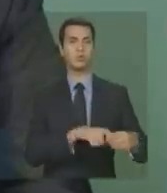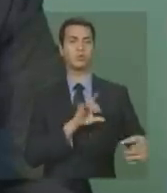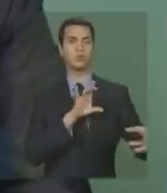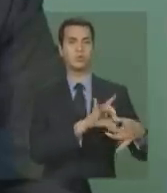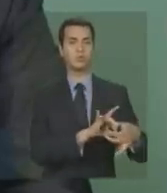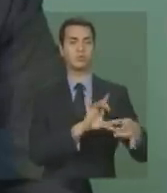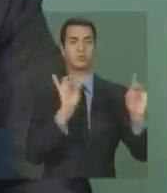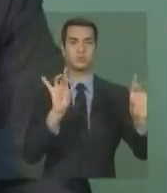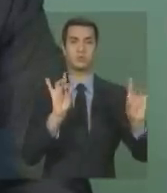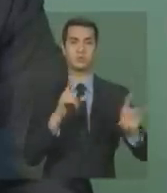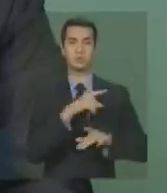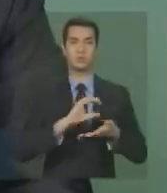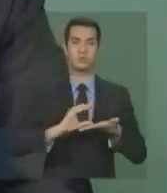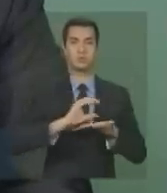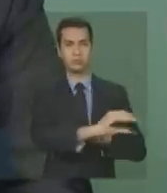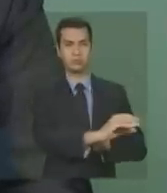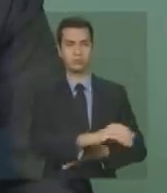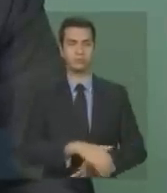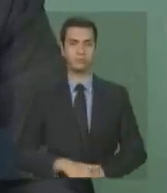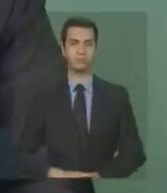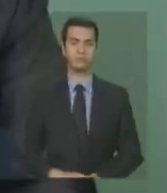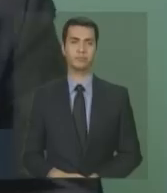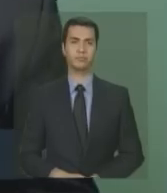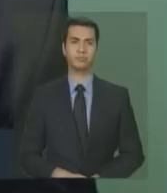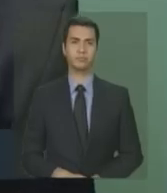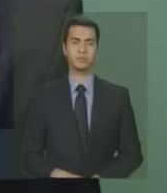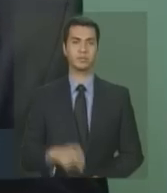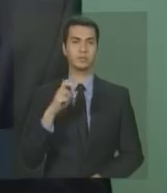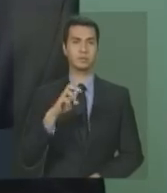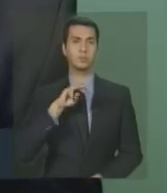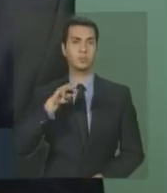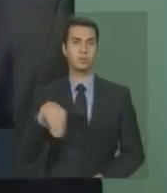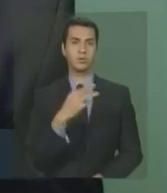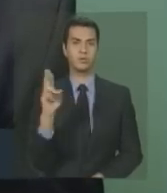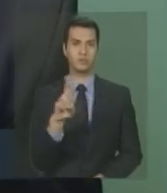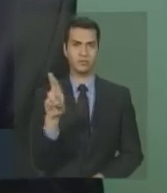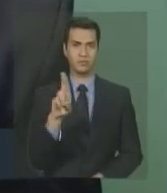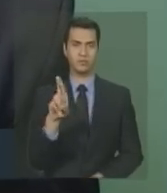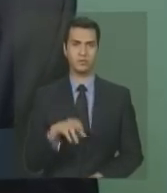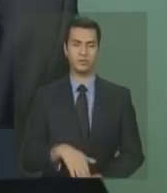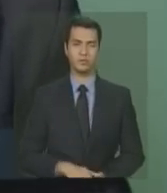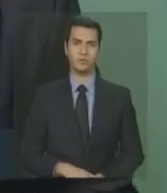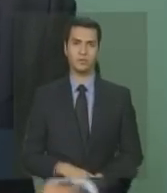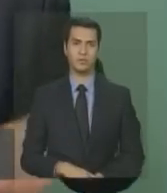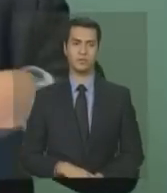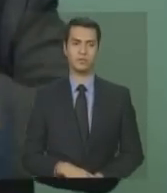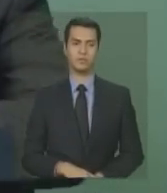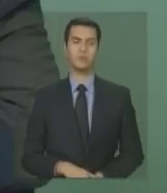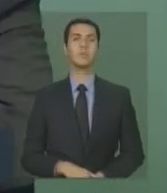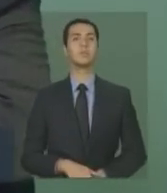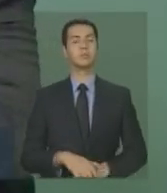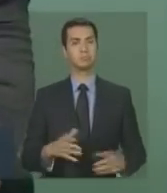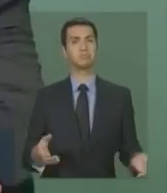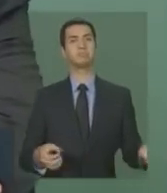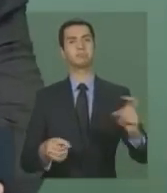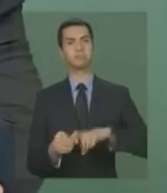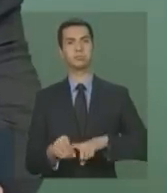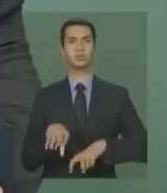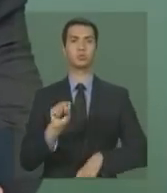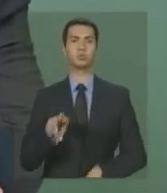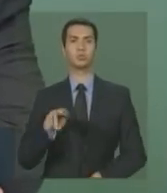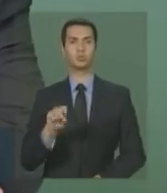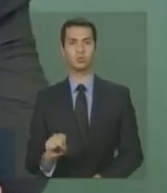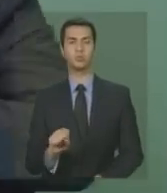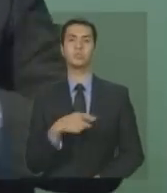ACD para esse volume de recursos são de R 5 milhões deais e na a inclusão no SUS aí começa a se transformar num